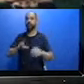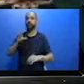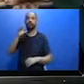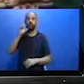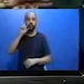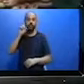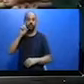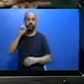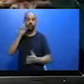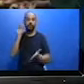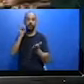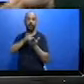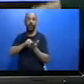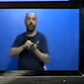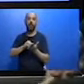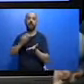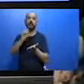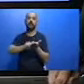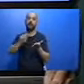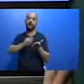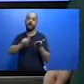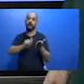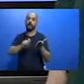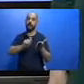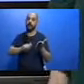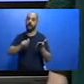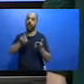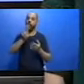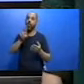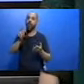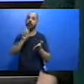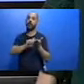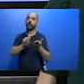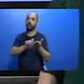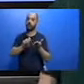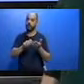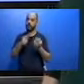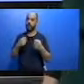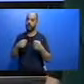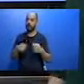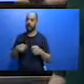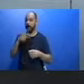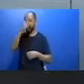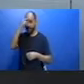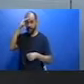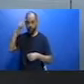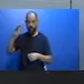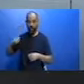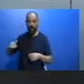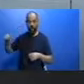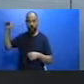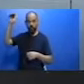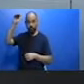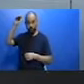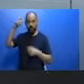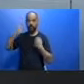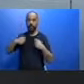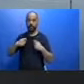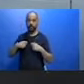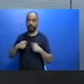e assina então isso aqui são para os adultos da família tá os responsáveis pelos nossos